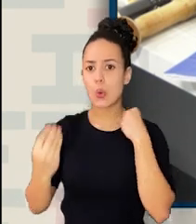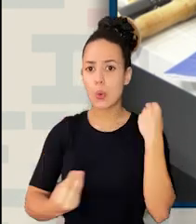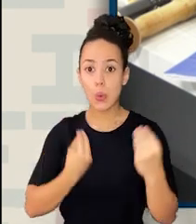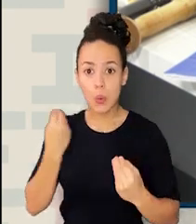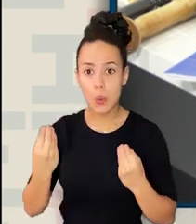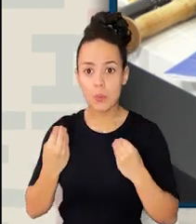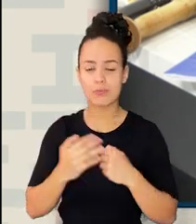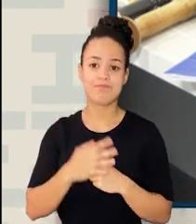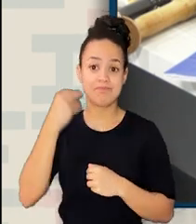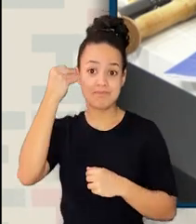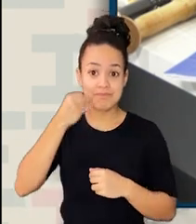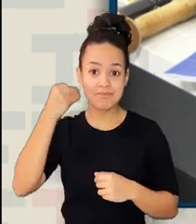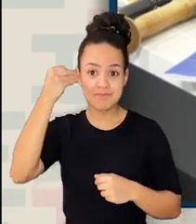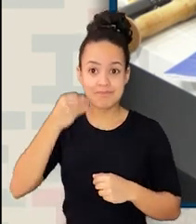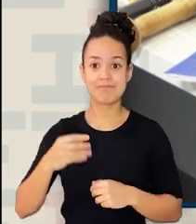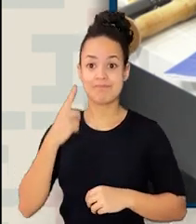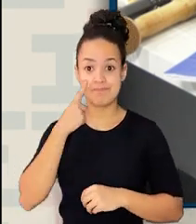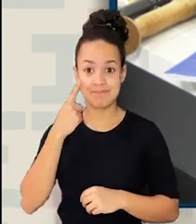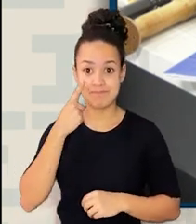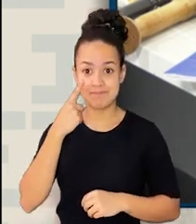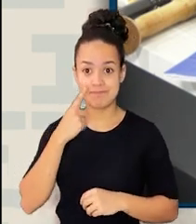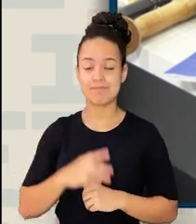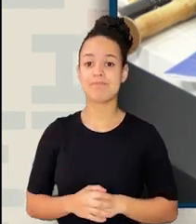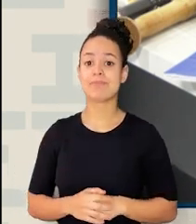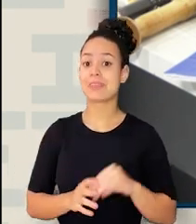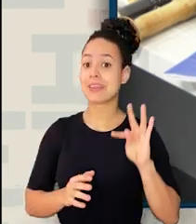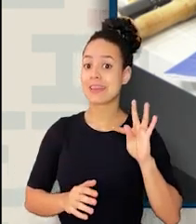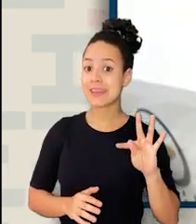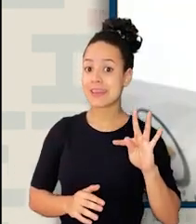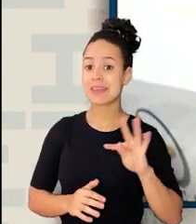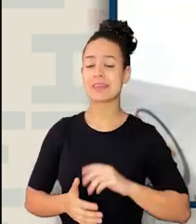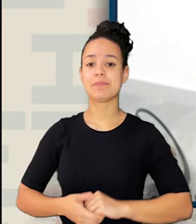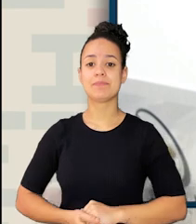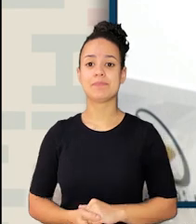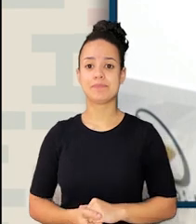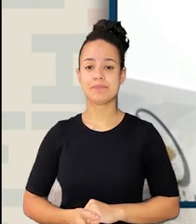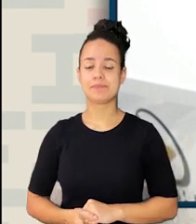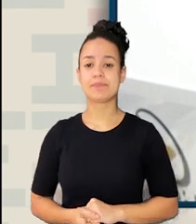né? Vamos experimentar? T.